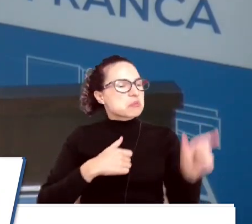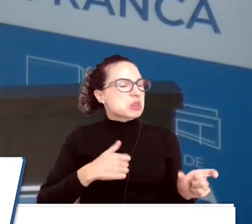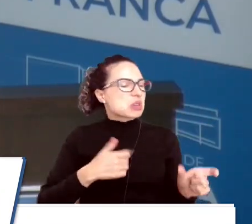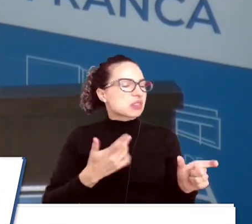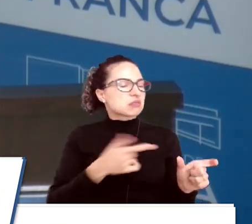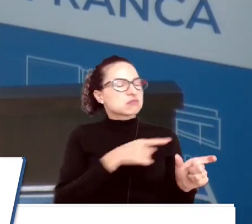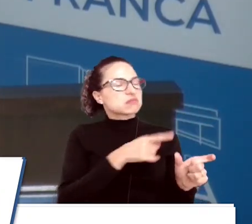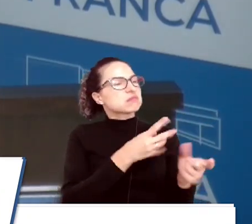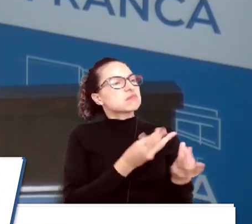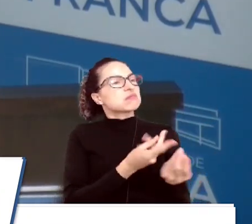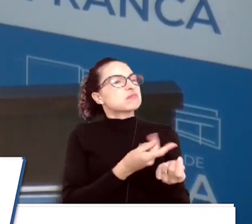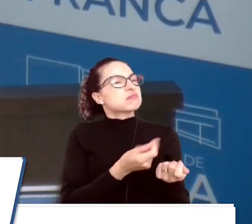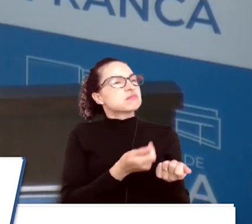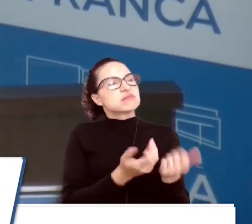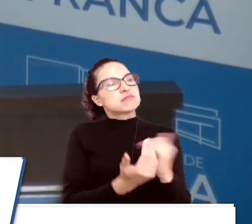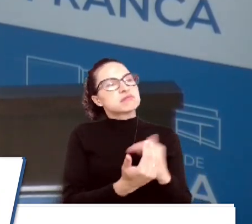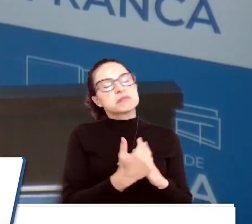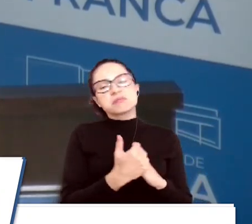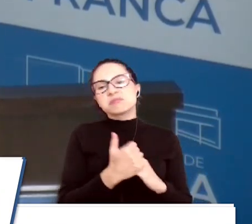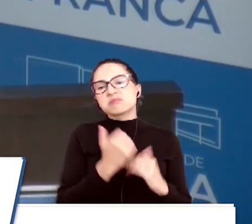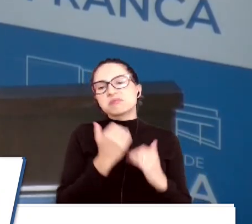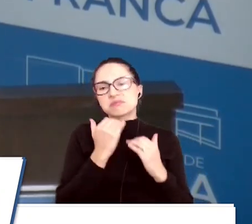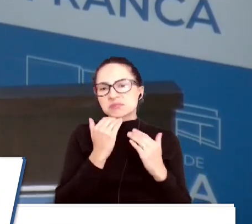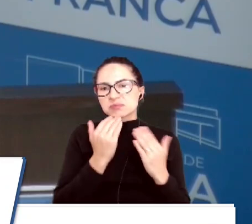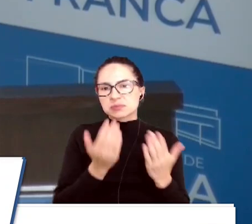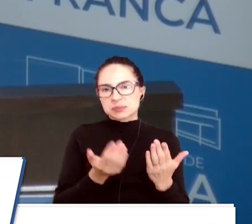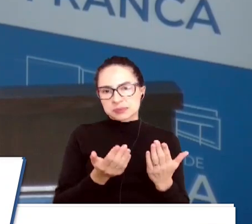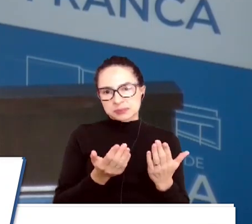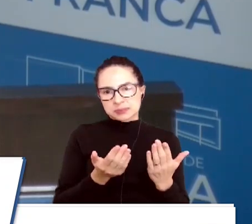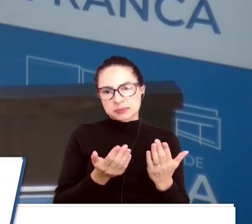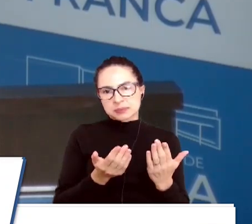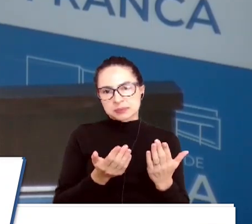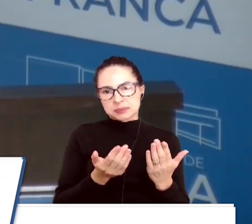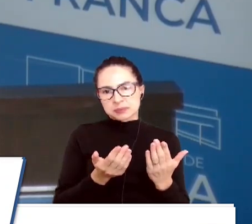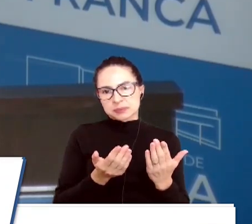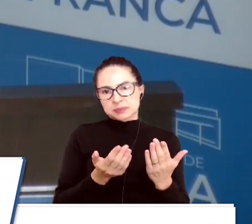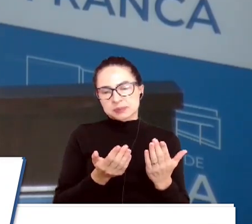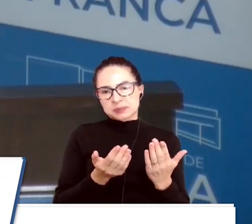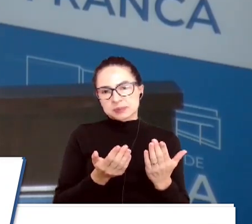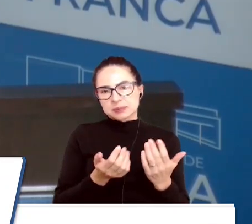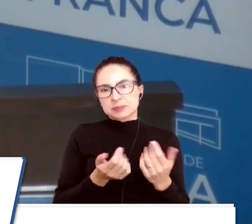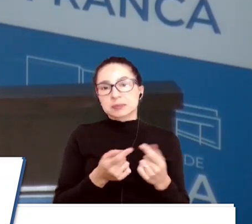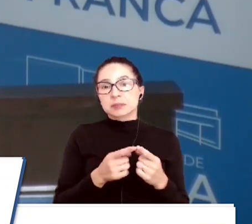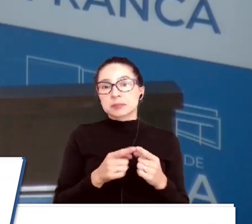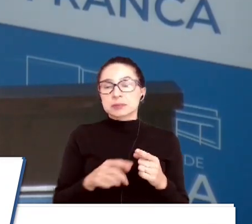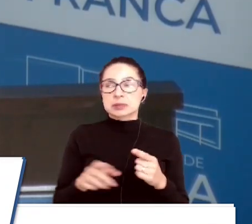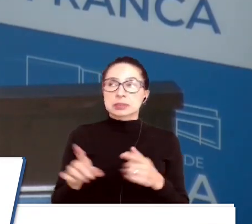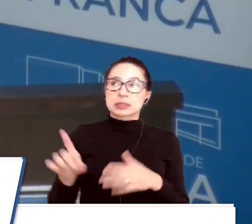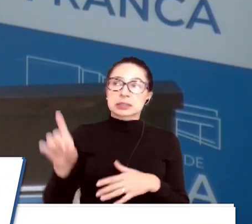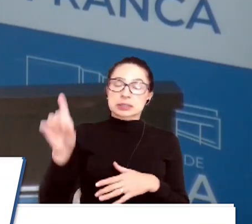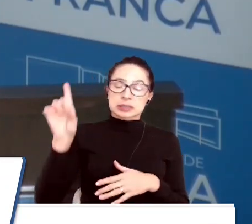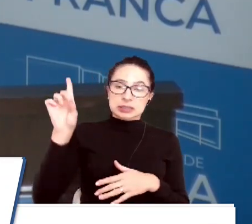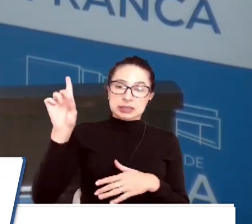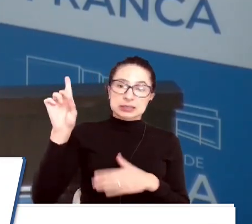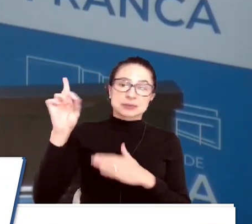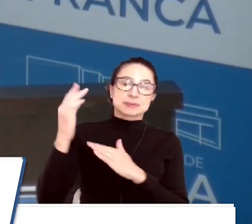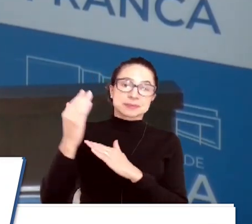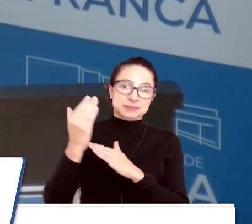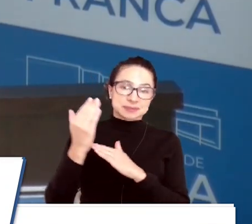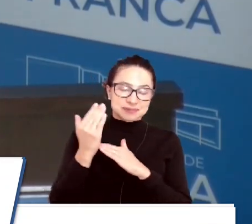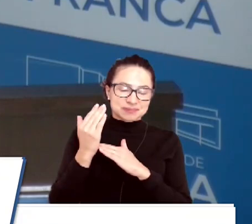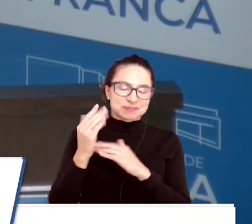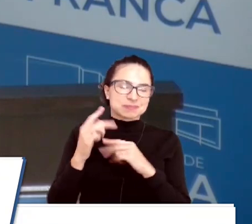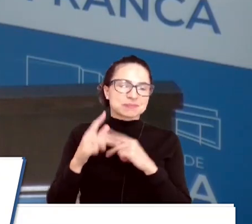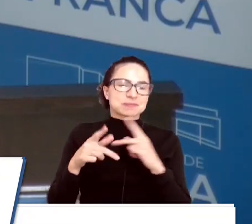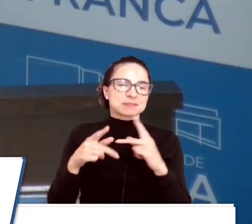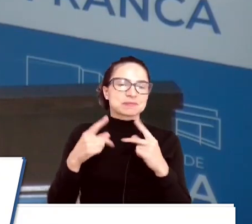nos trazer nada, mas Deus, ele nos presenteia, nos